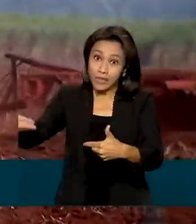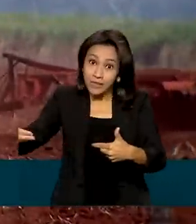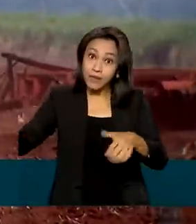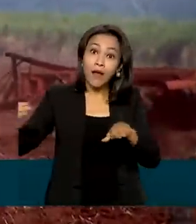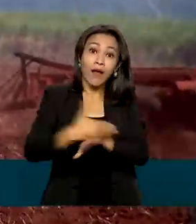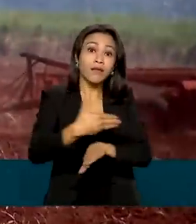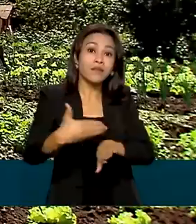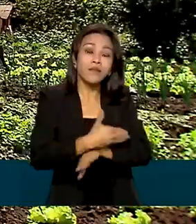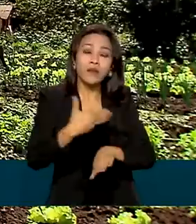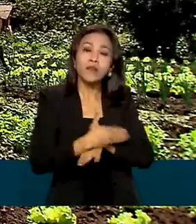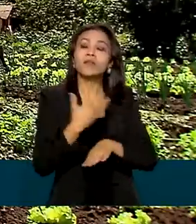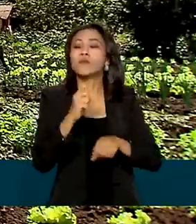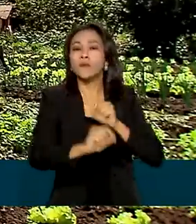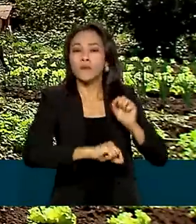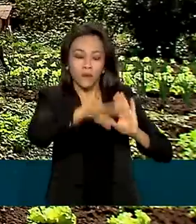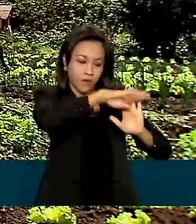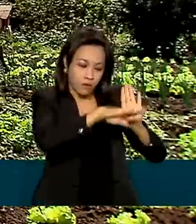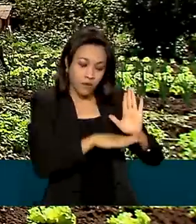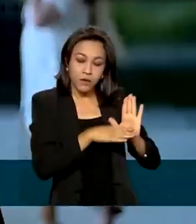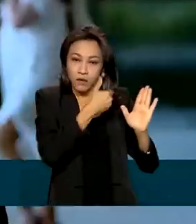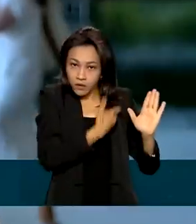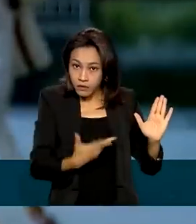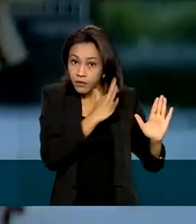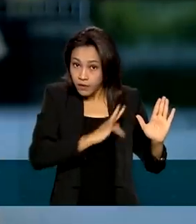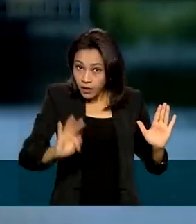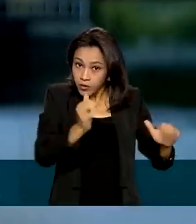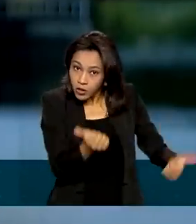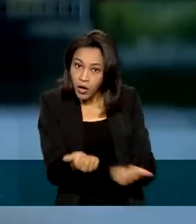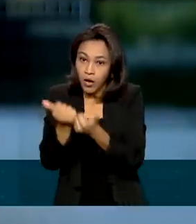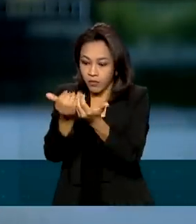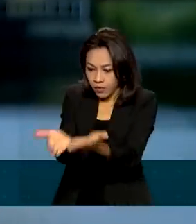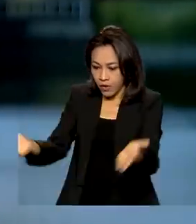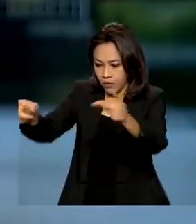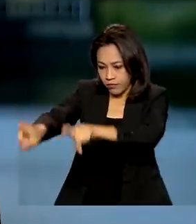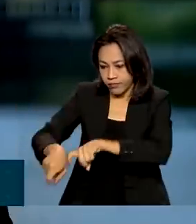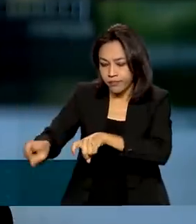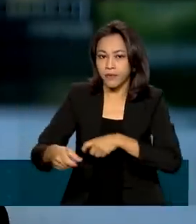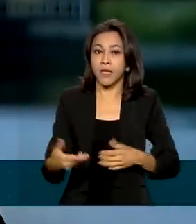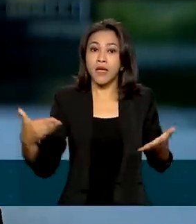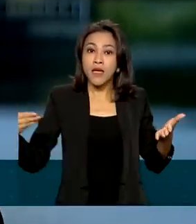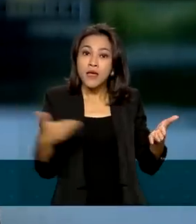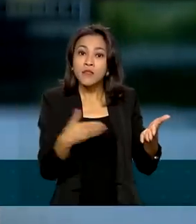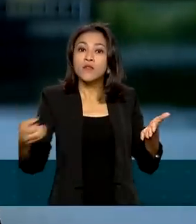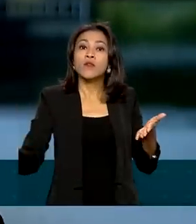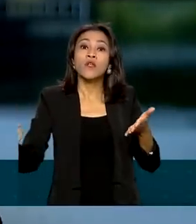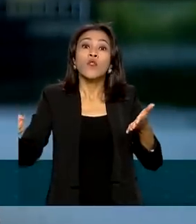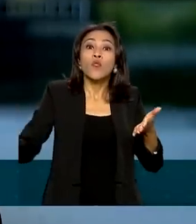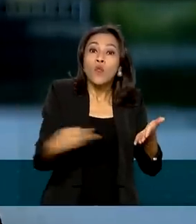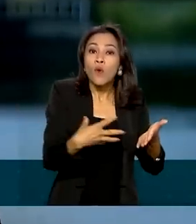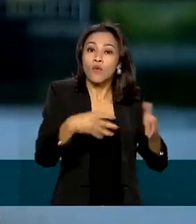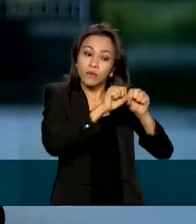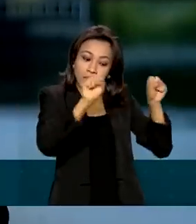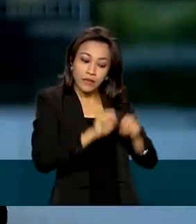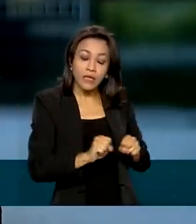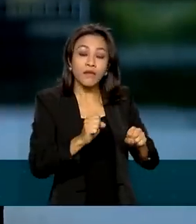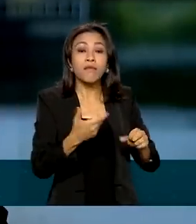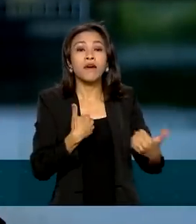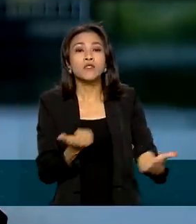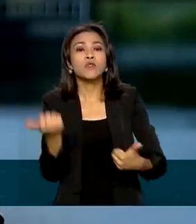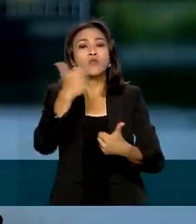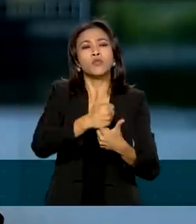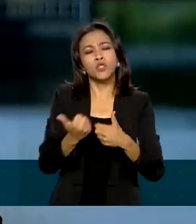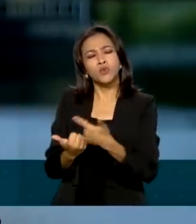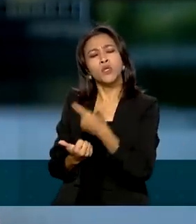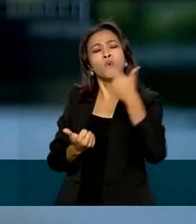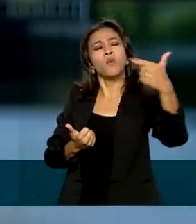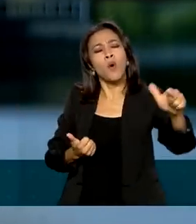programas do governo federal de apoio ao campo. O novo sistema vai substituir a declaração de aptidão ao PRONAF. Por isso,